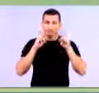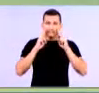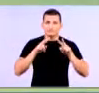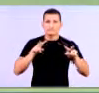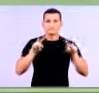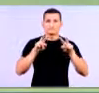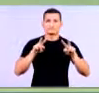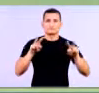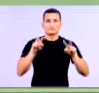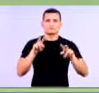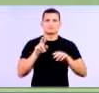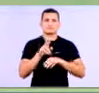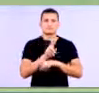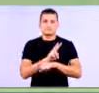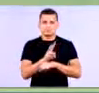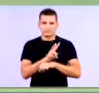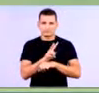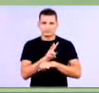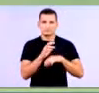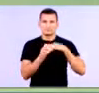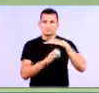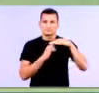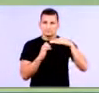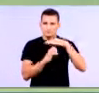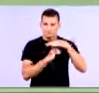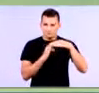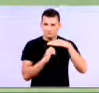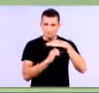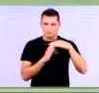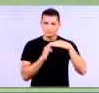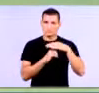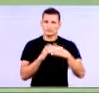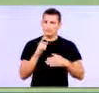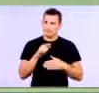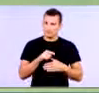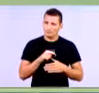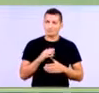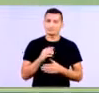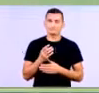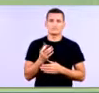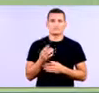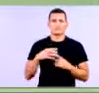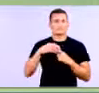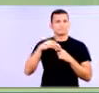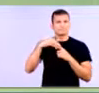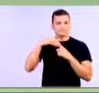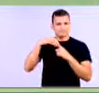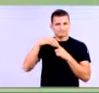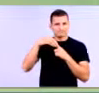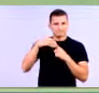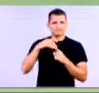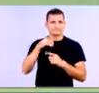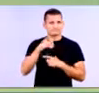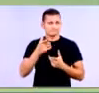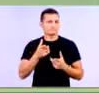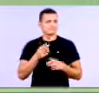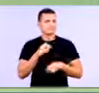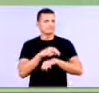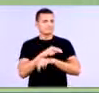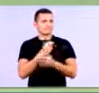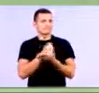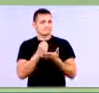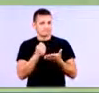visualizando, né, a segurança da empresa, inclusive é um dos pontos primordiais para que você se mantenha empregado,